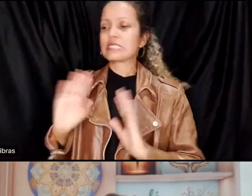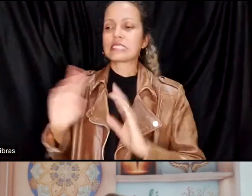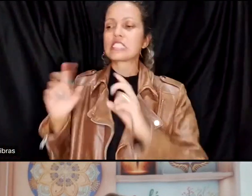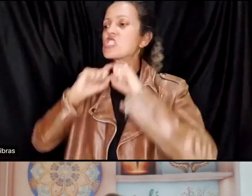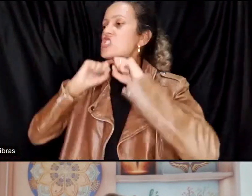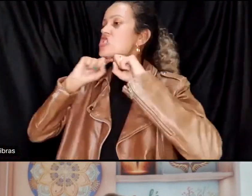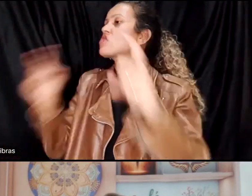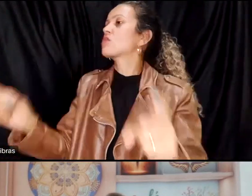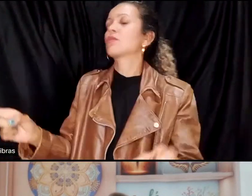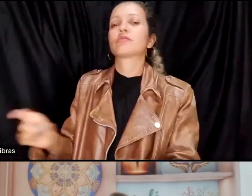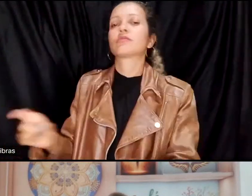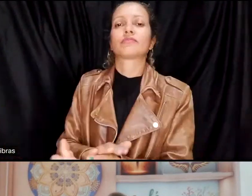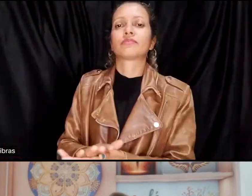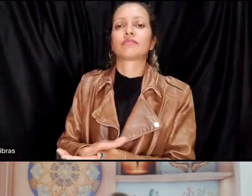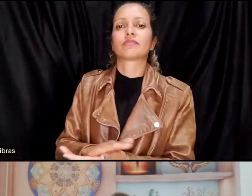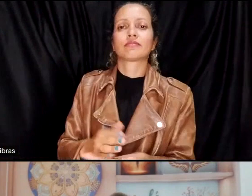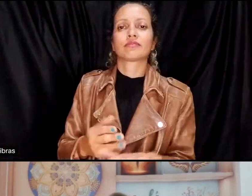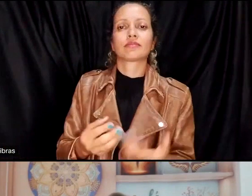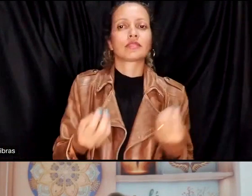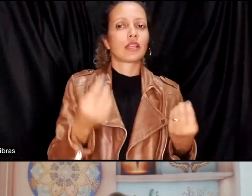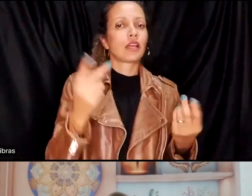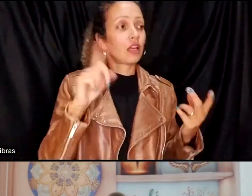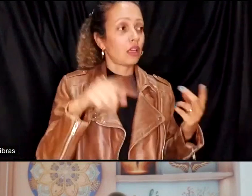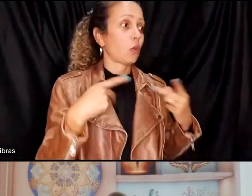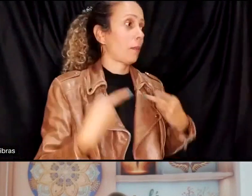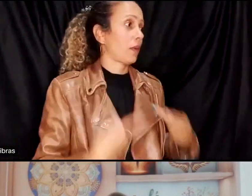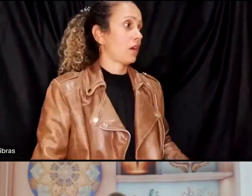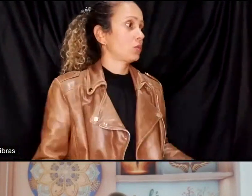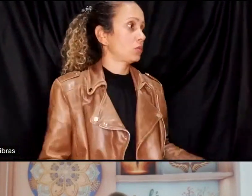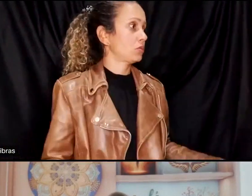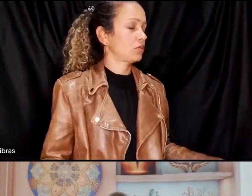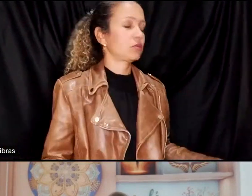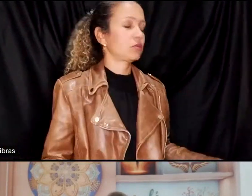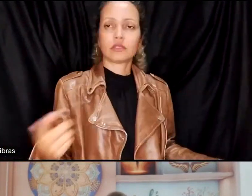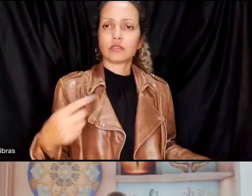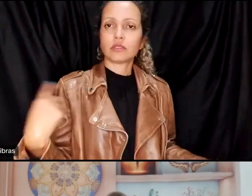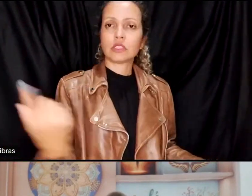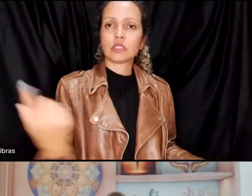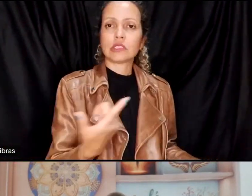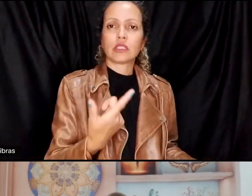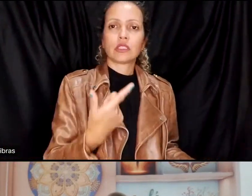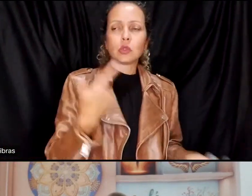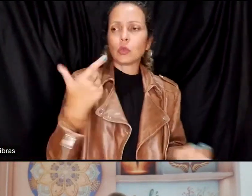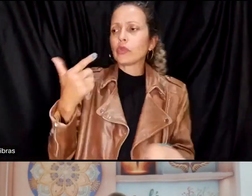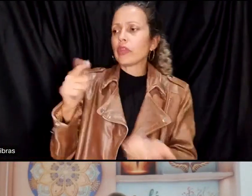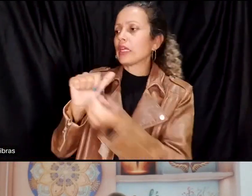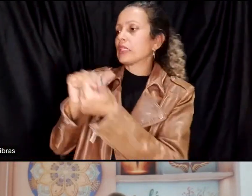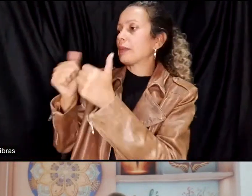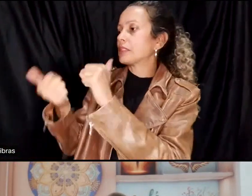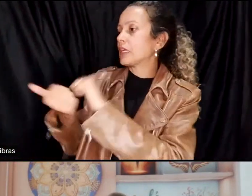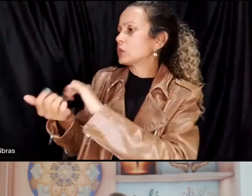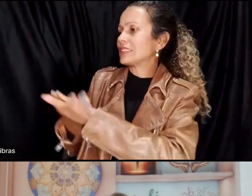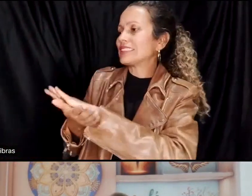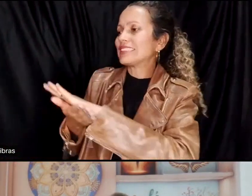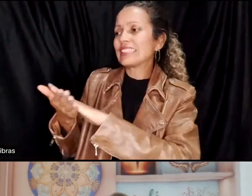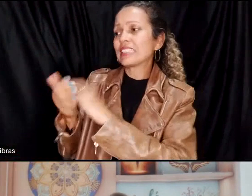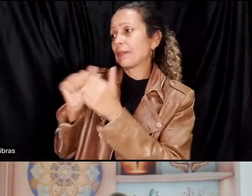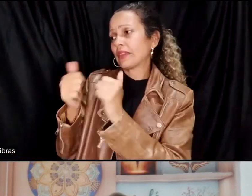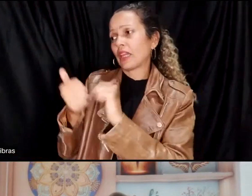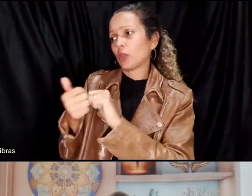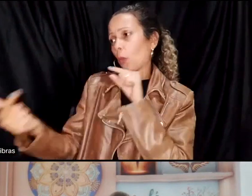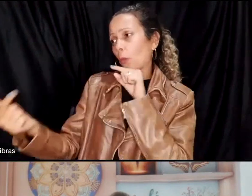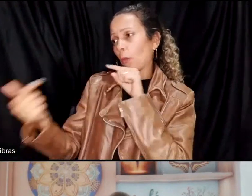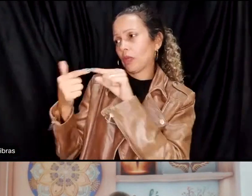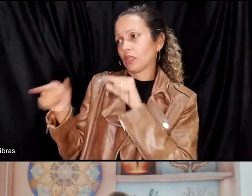pessoa, né? É. Aí, ele falou assim, mas a gente não tem nada adaptado. E eu tinha ido, fazia pouco tempo, para